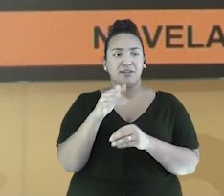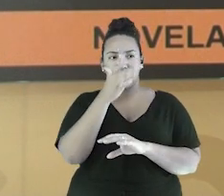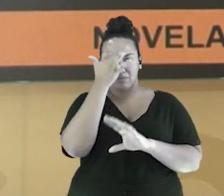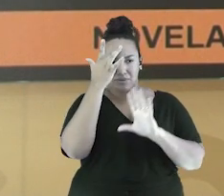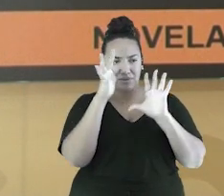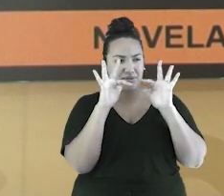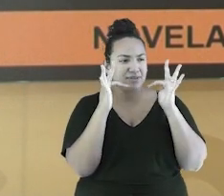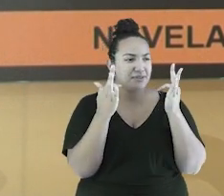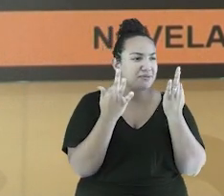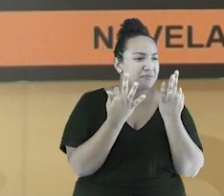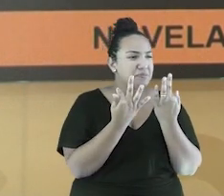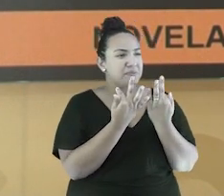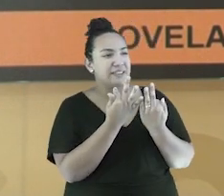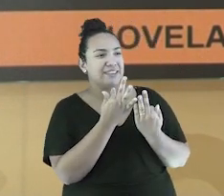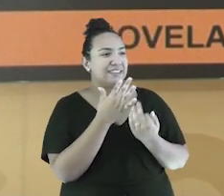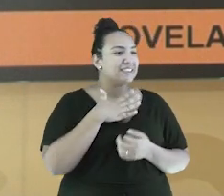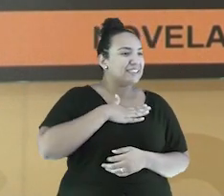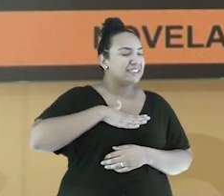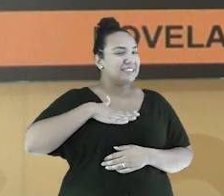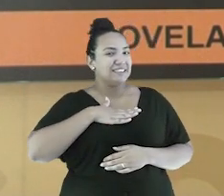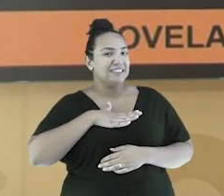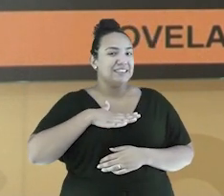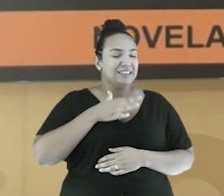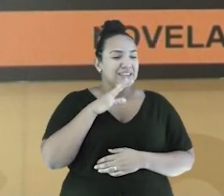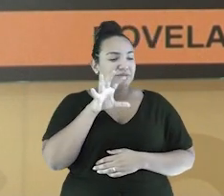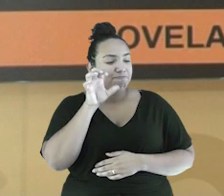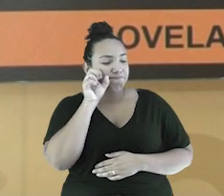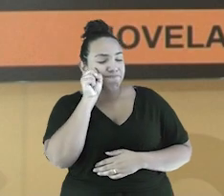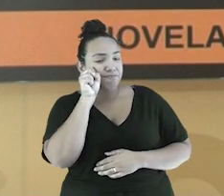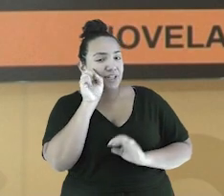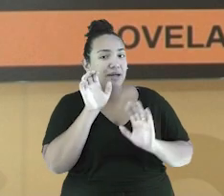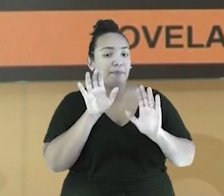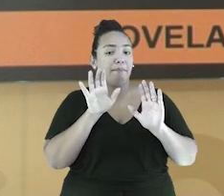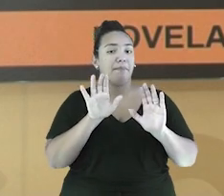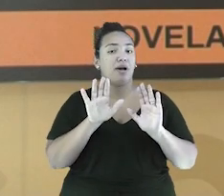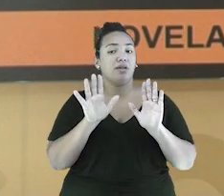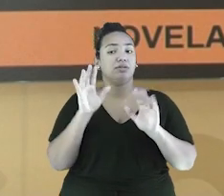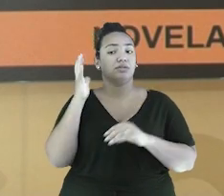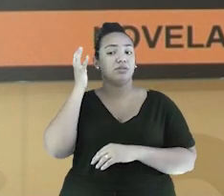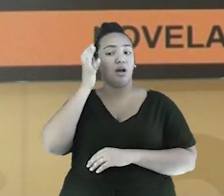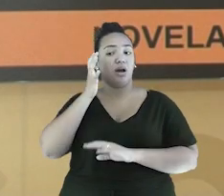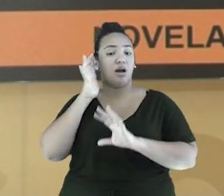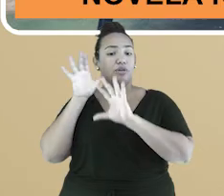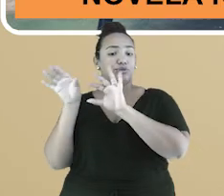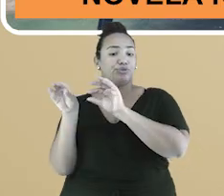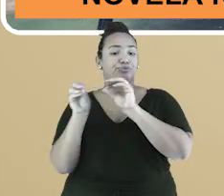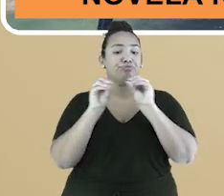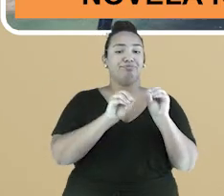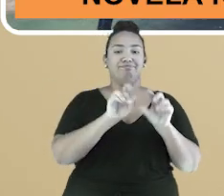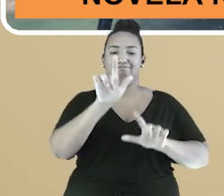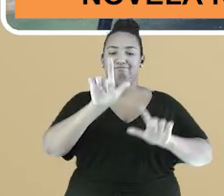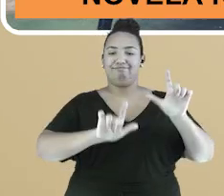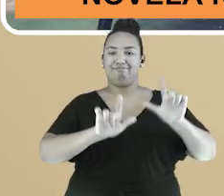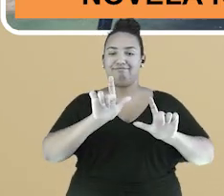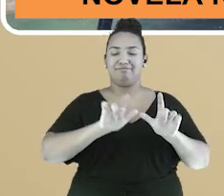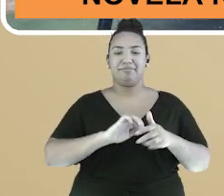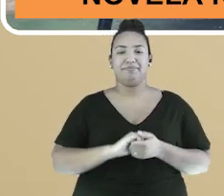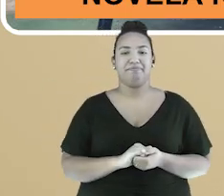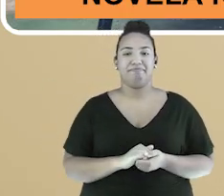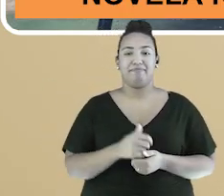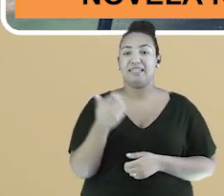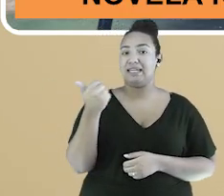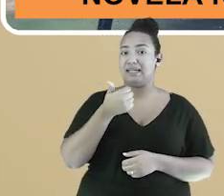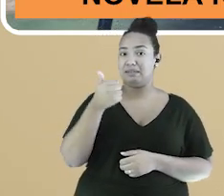no país. Mas não demorou muito para que as novelas se mudassem para a televisão. A primeira transmissão